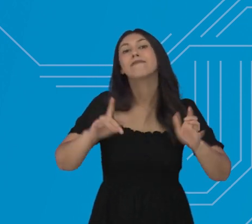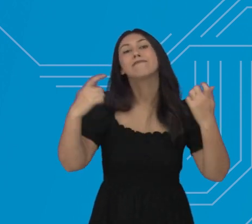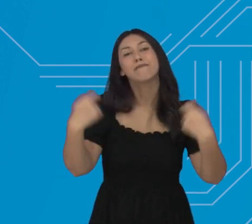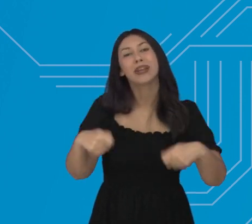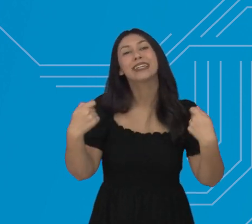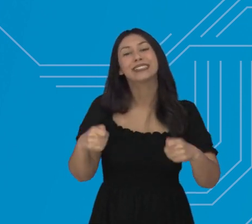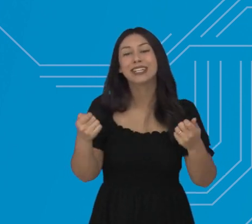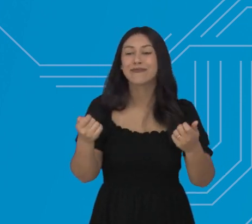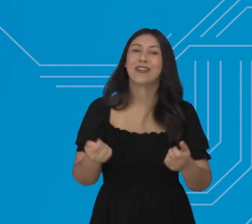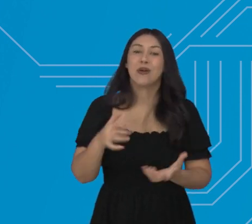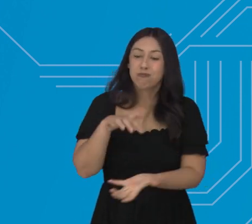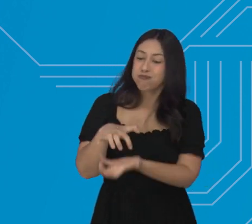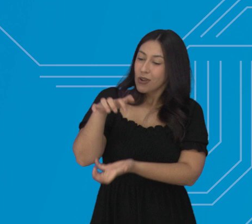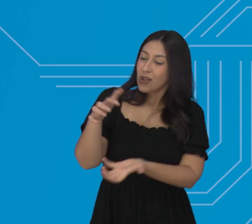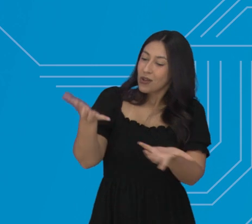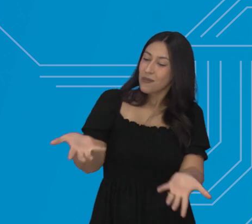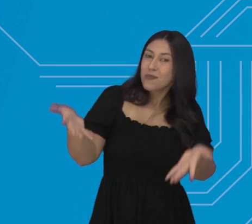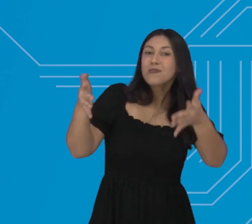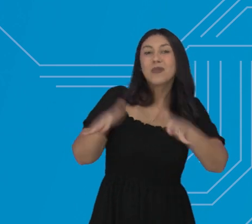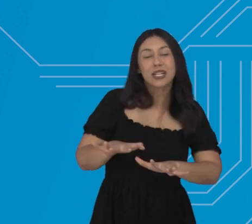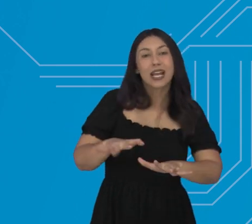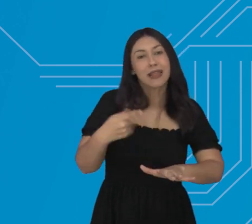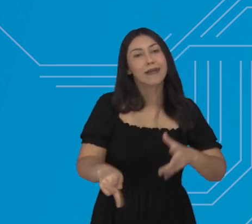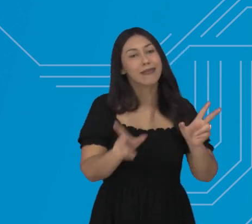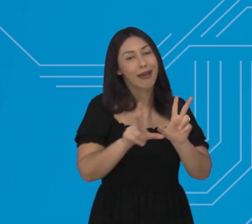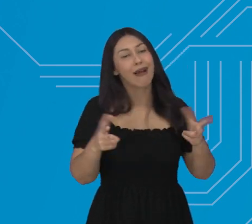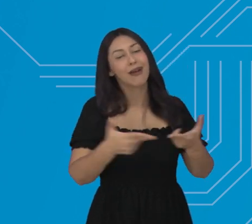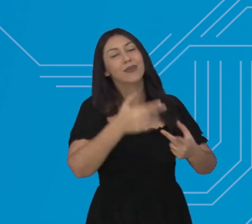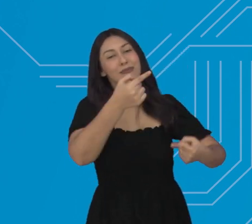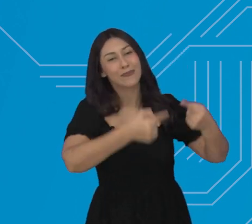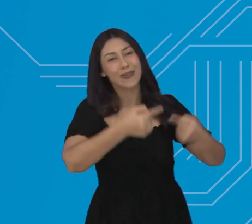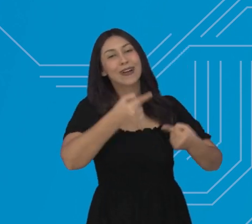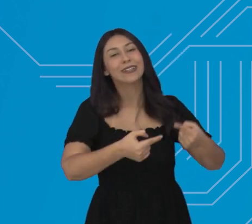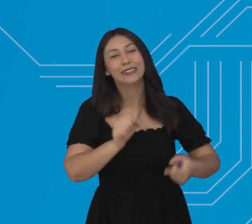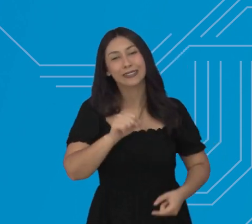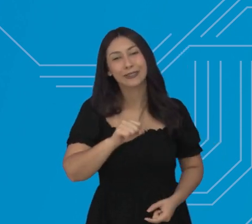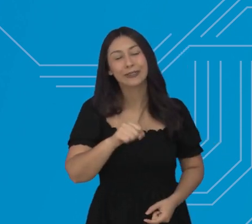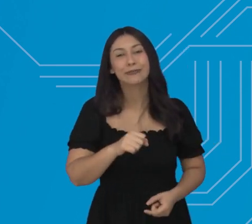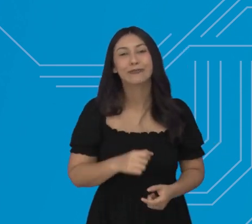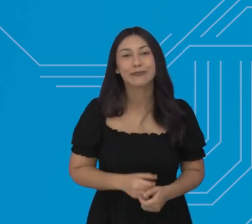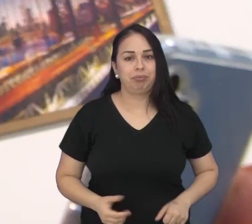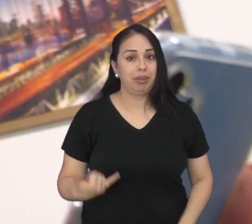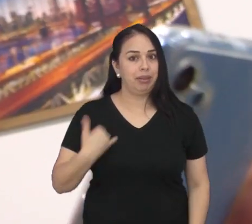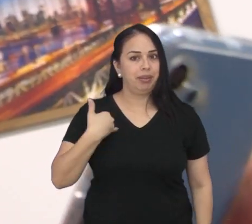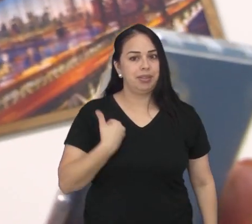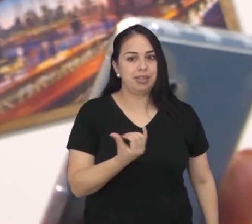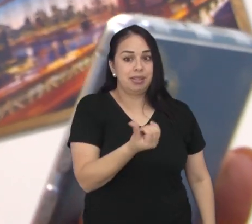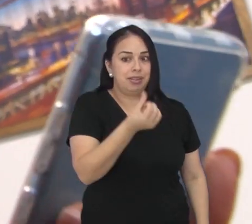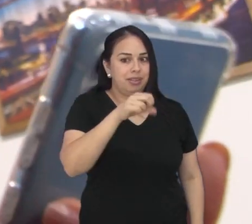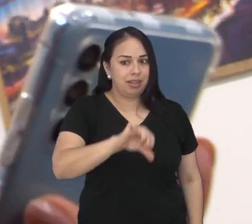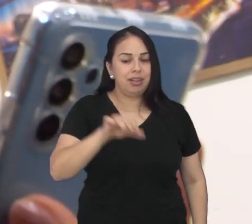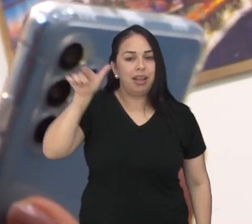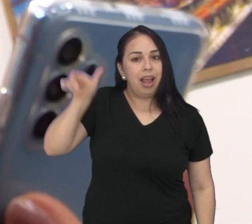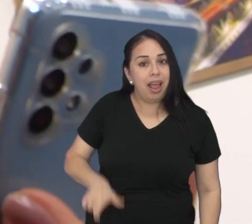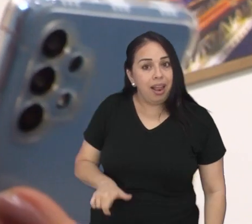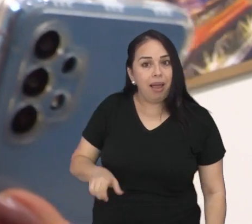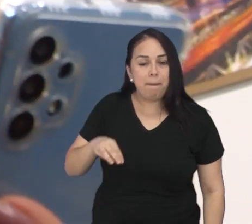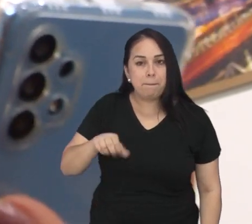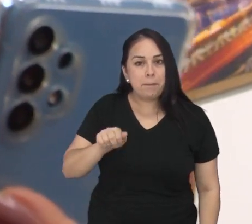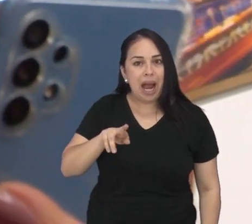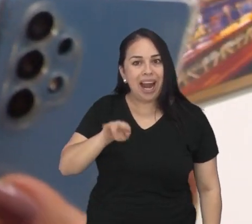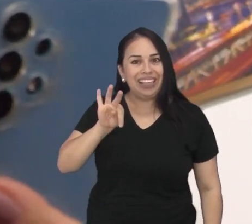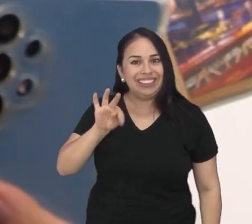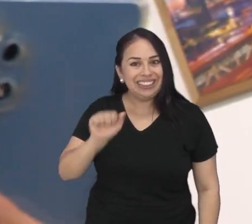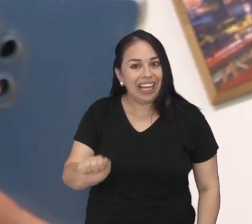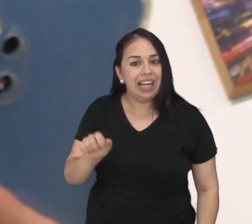A palavra-chave é inclusão digital para a terceira idade e esse é um tema debatido aqui na Câmara. Aos 69 anos, Marta